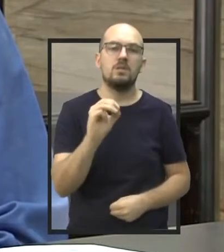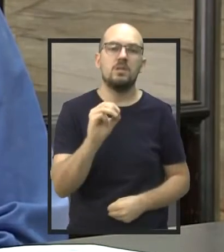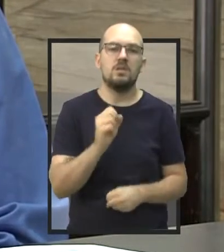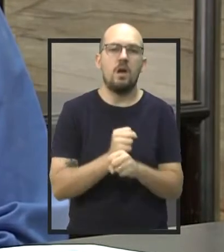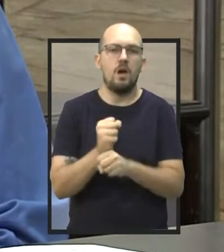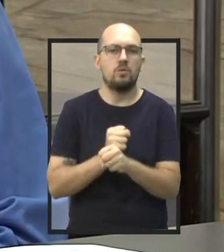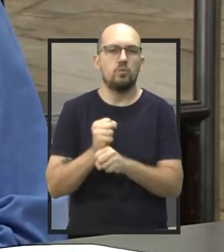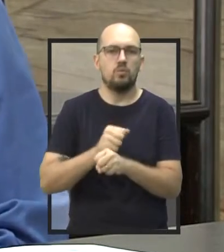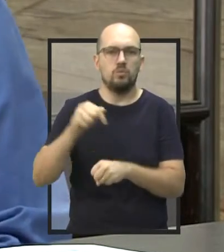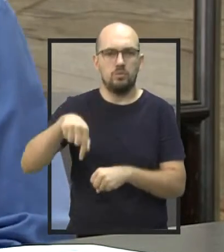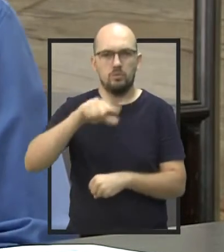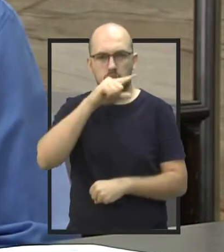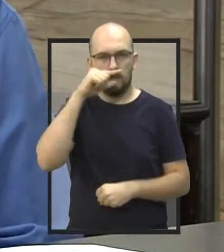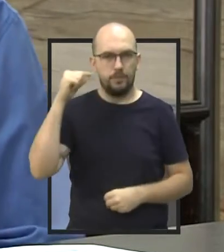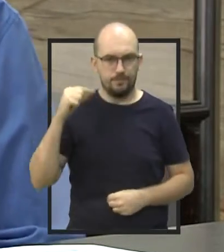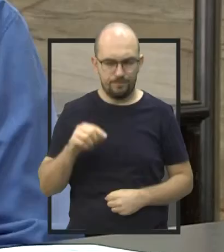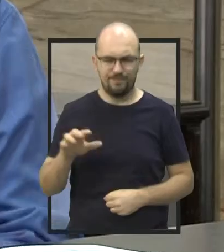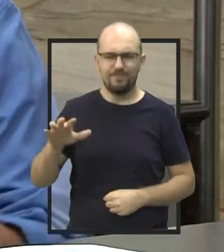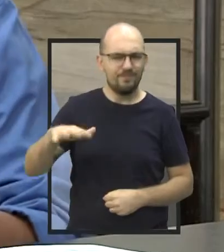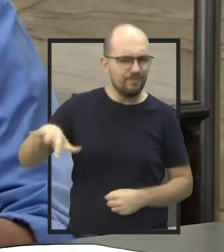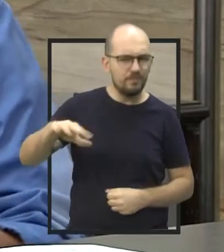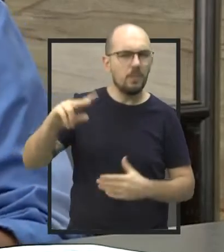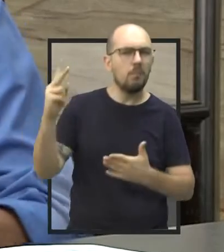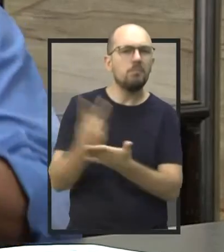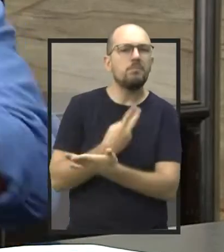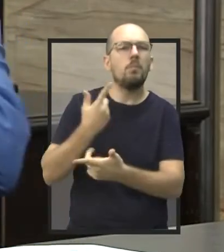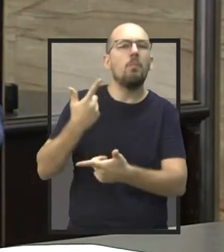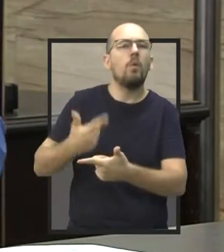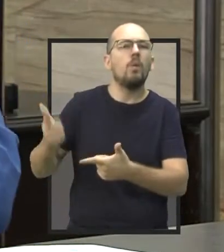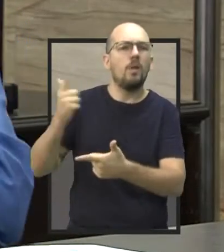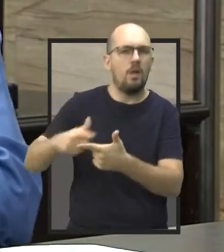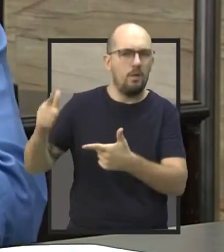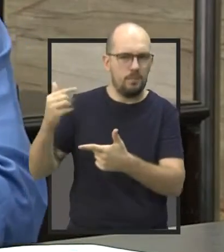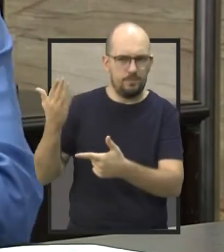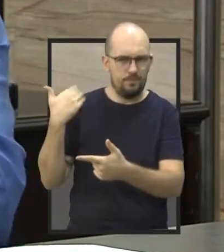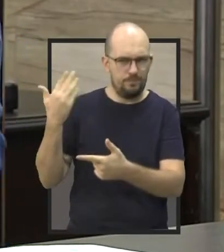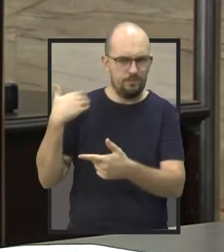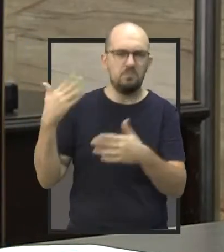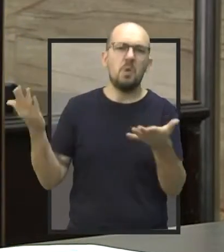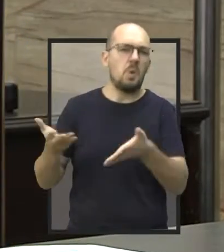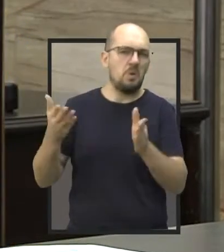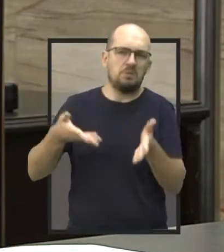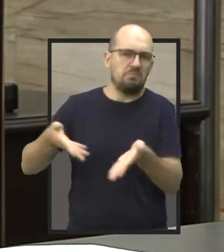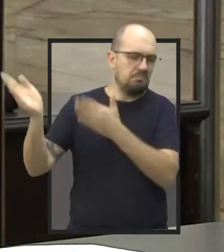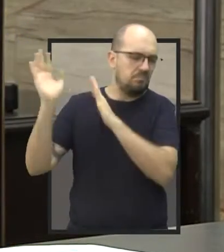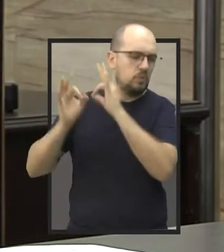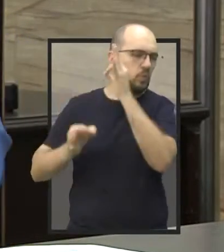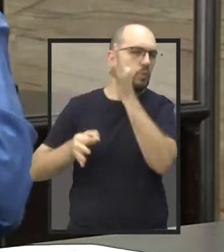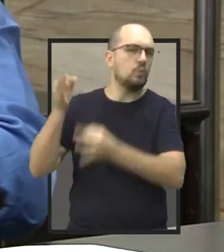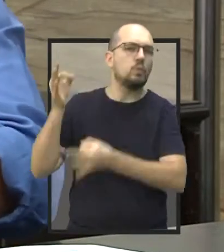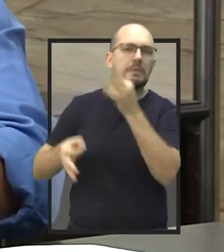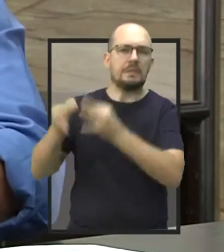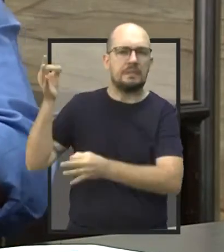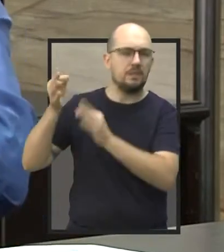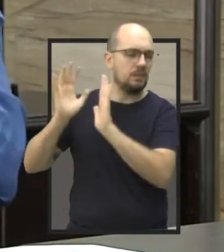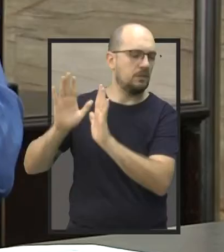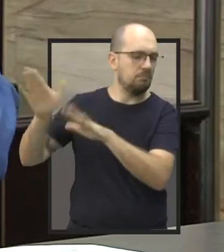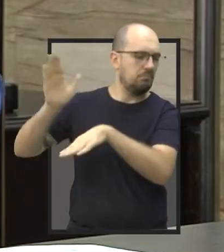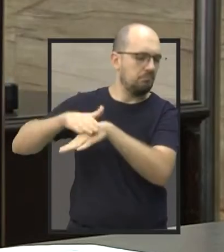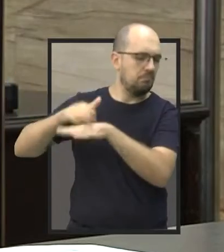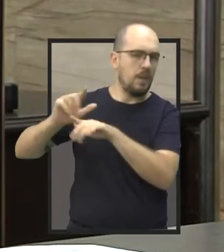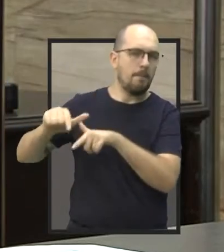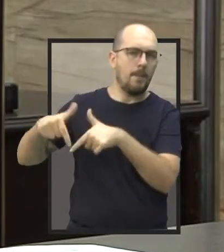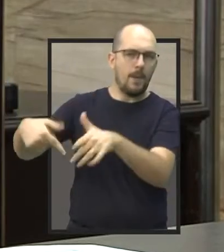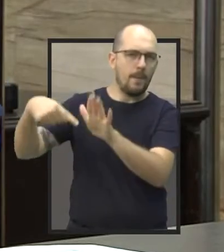nossa cidade. Eles tiveram um problema que agora já está na área da justiça, a delegacia civil,